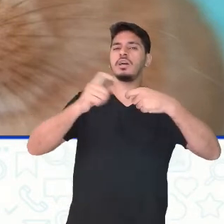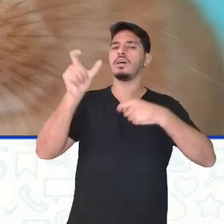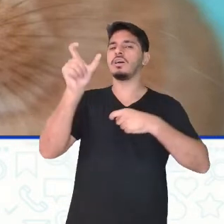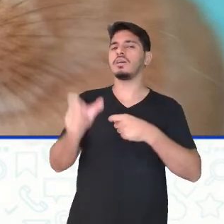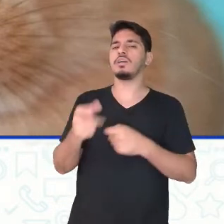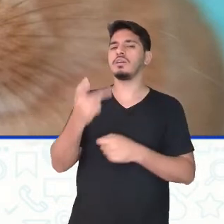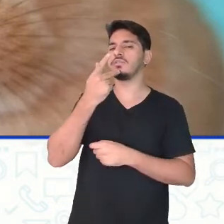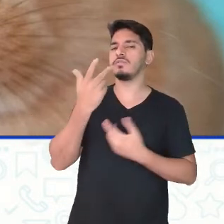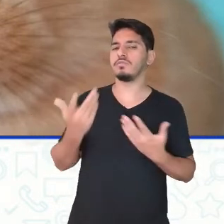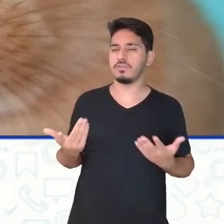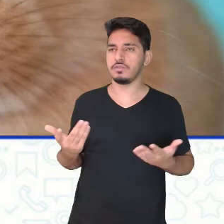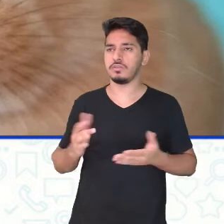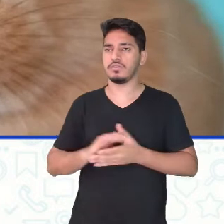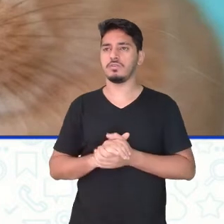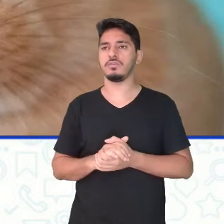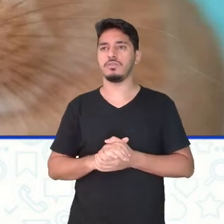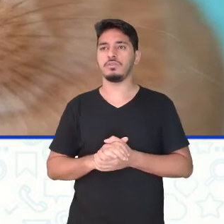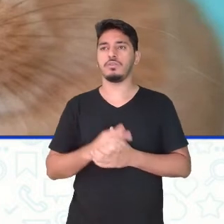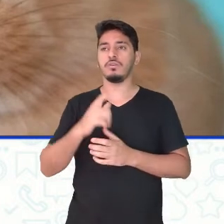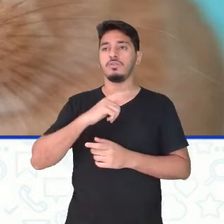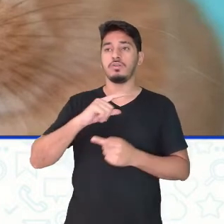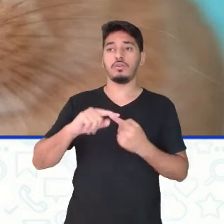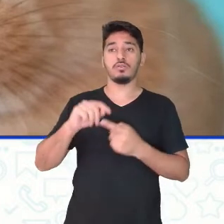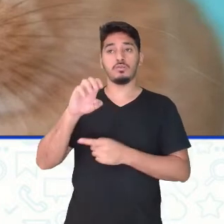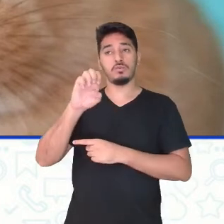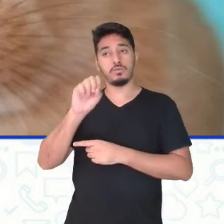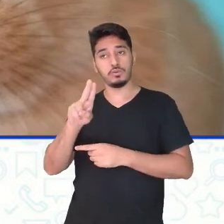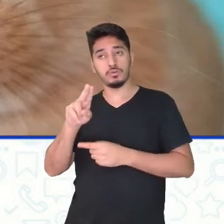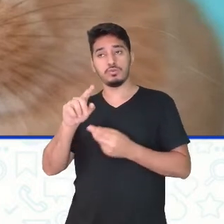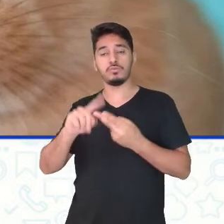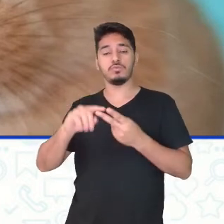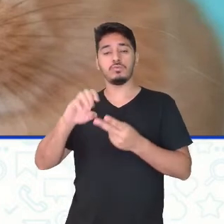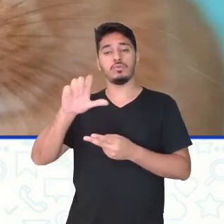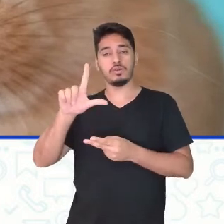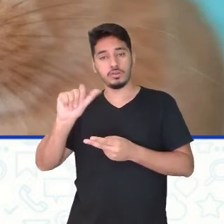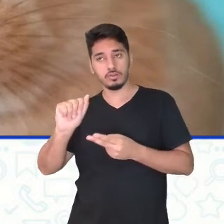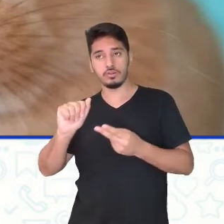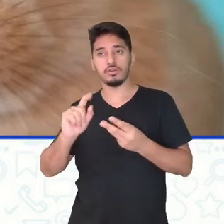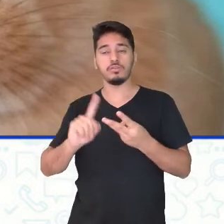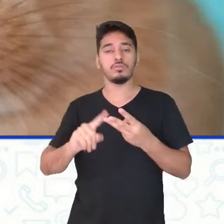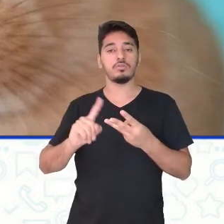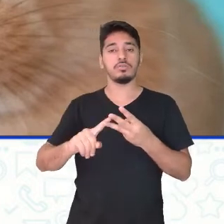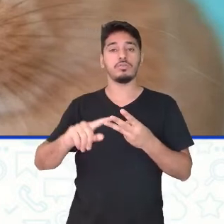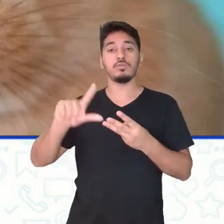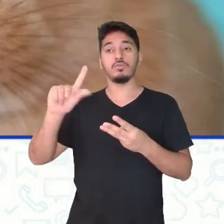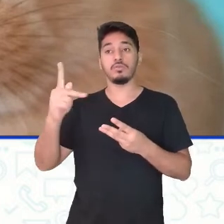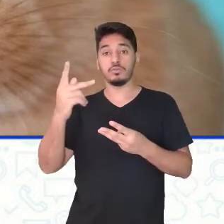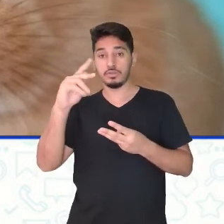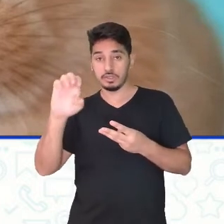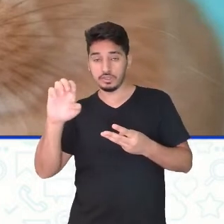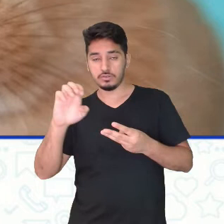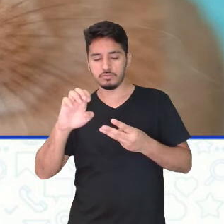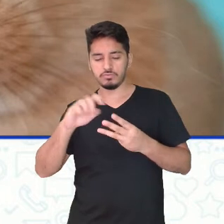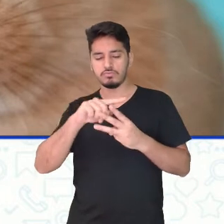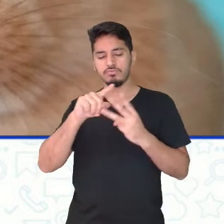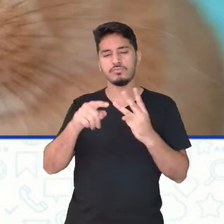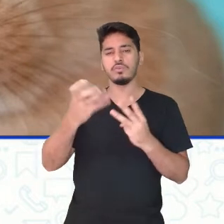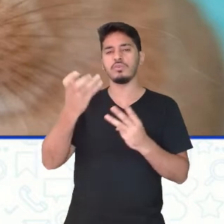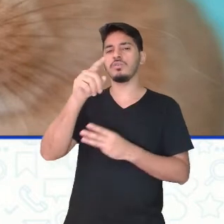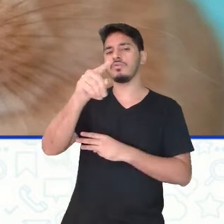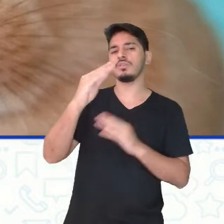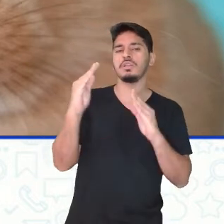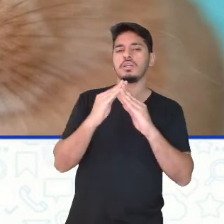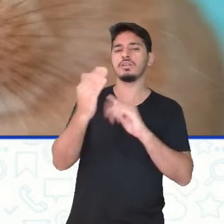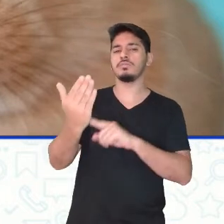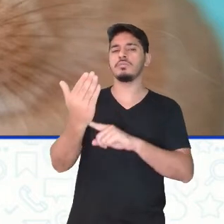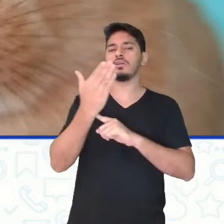fala aconteceu. Eu tenho o eu destacado, tenho ela, os pronomes, né? E o ocorreu-lhe. E aí eu quero que vocês em casa